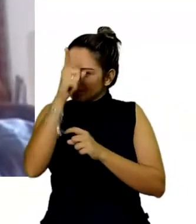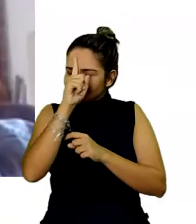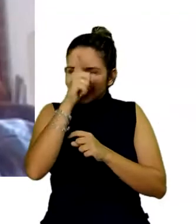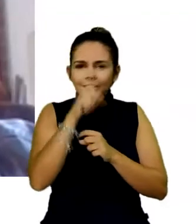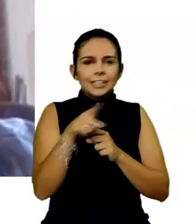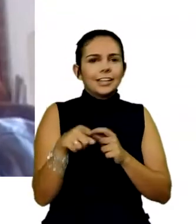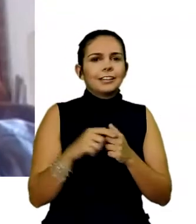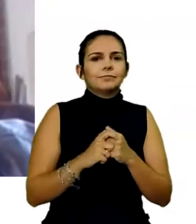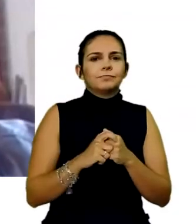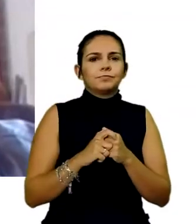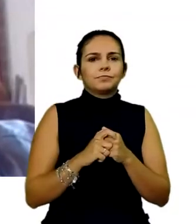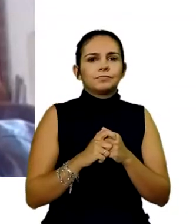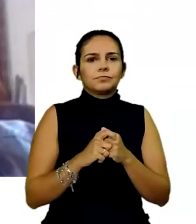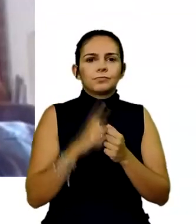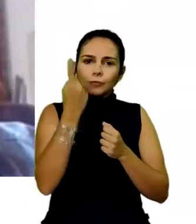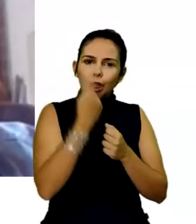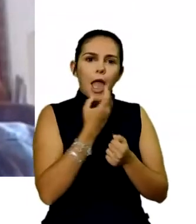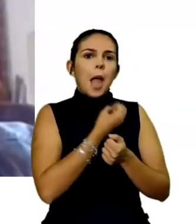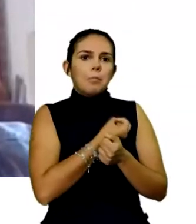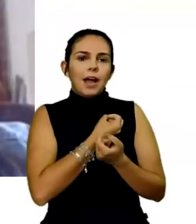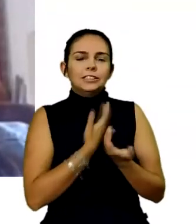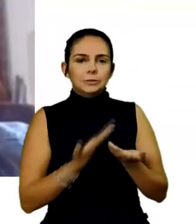e você participar.